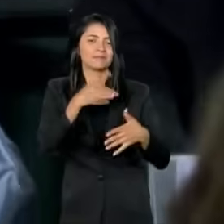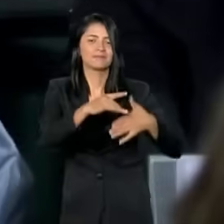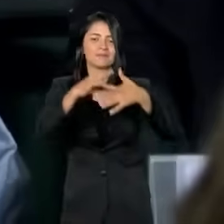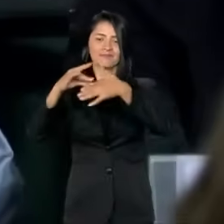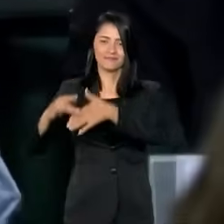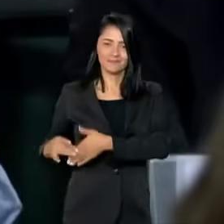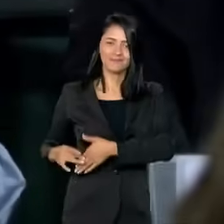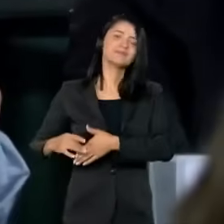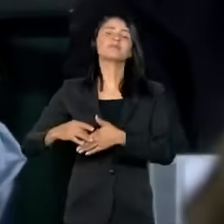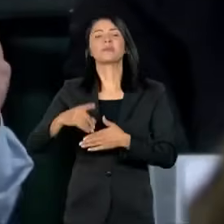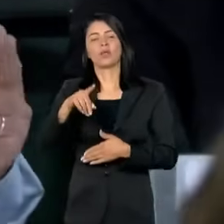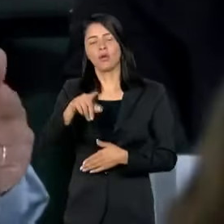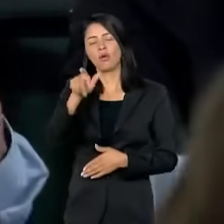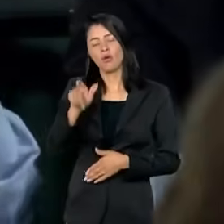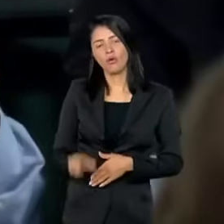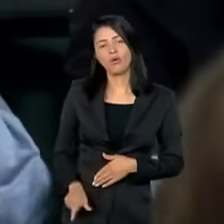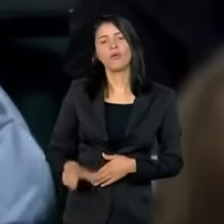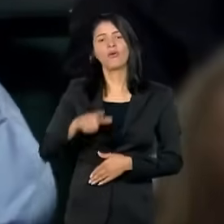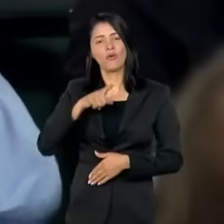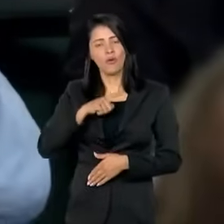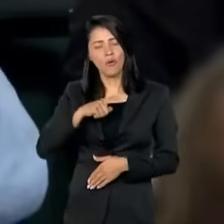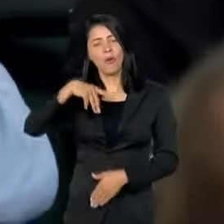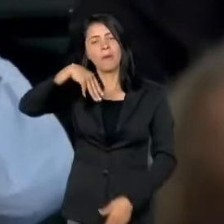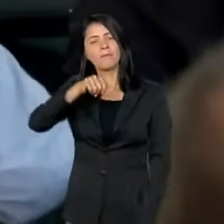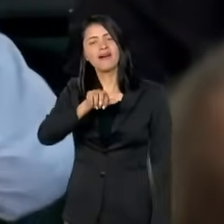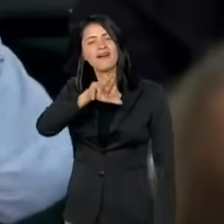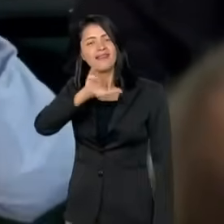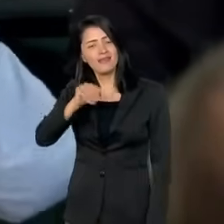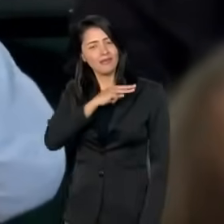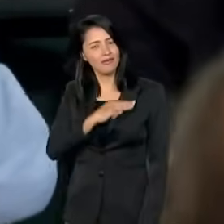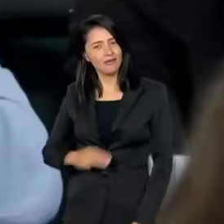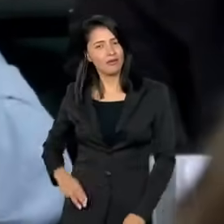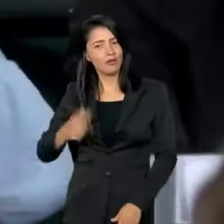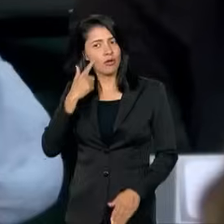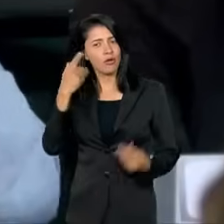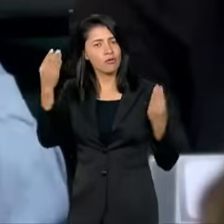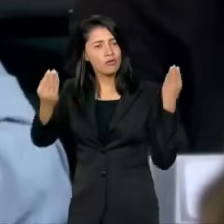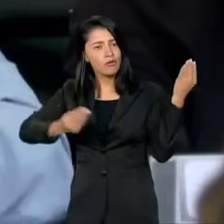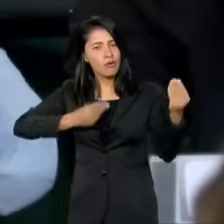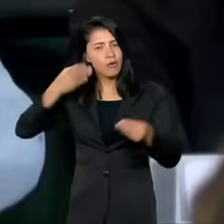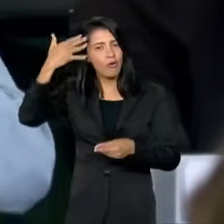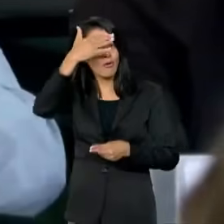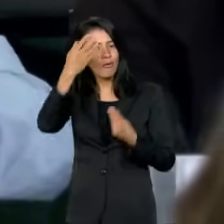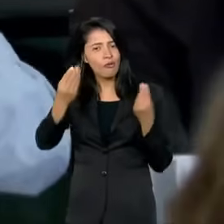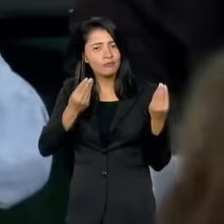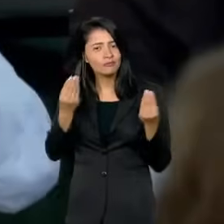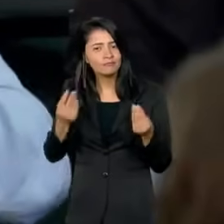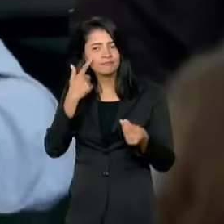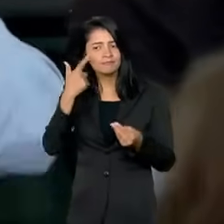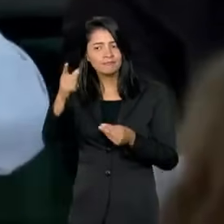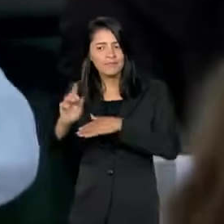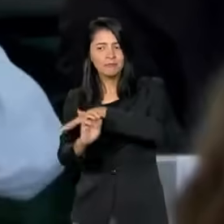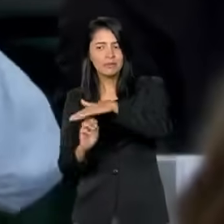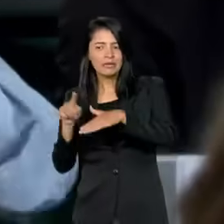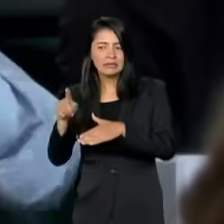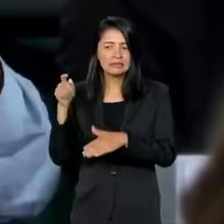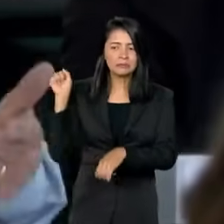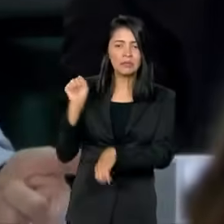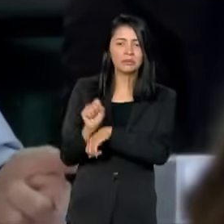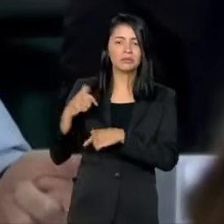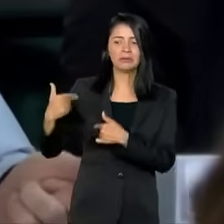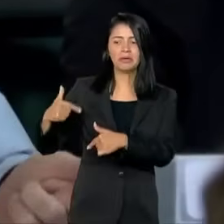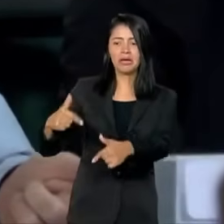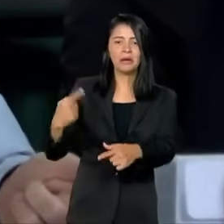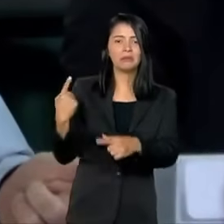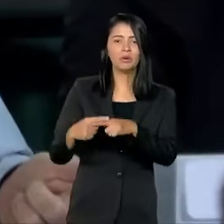cuidar junto com a Fazenda, como é que a gente vai cuidar de fazer linha de crédito para financiar as empresas que, porventura, pararam de trabalhar